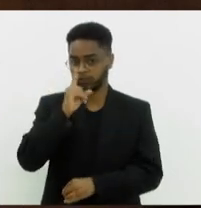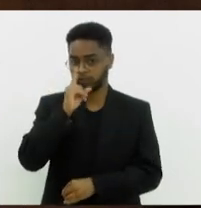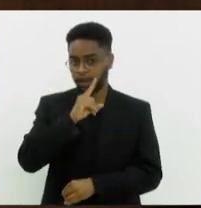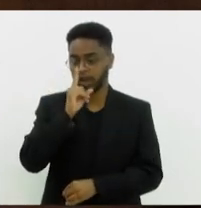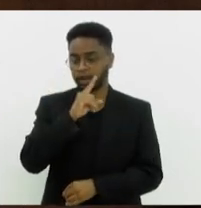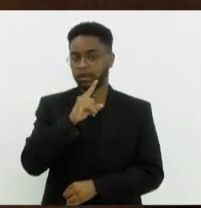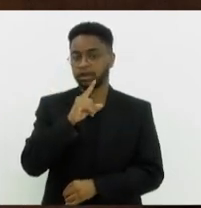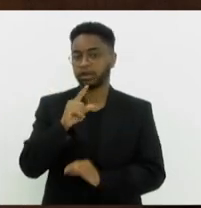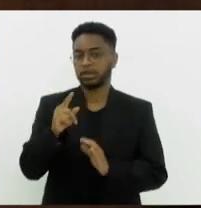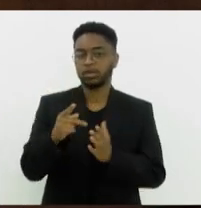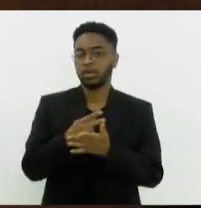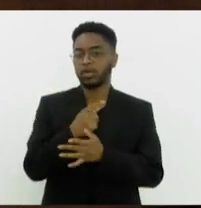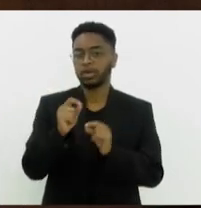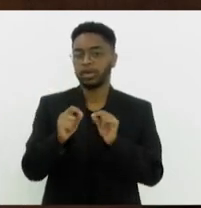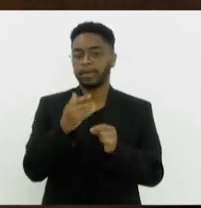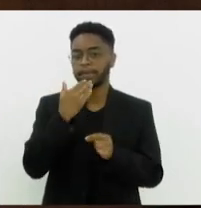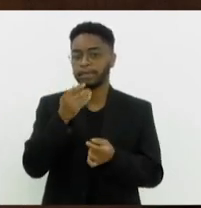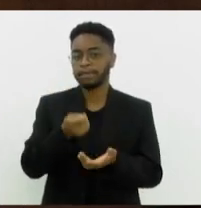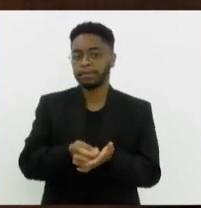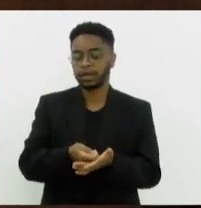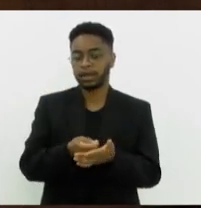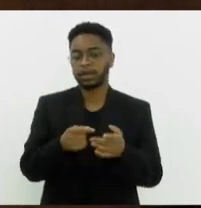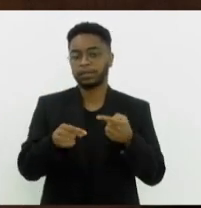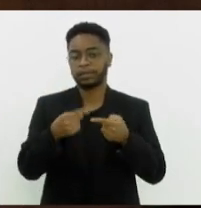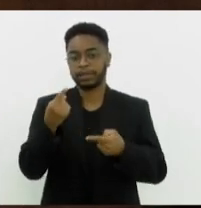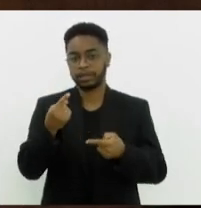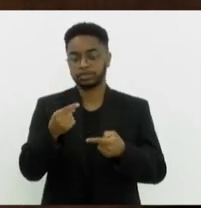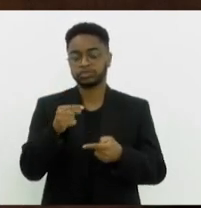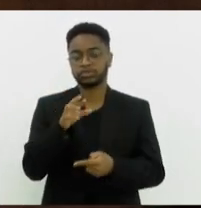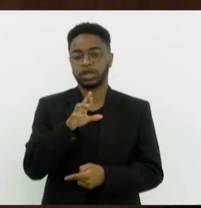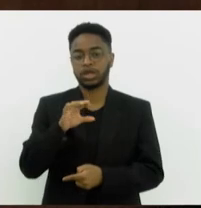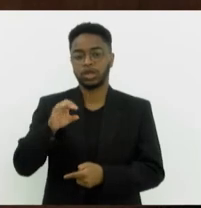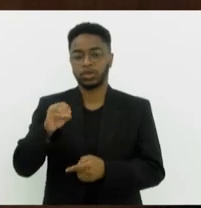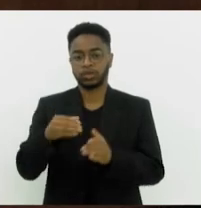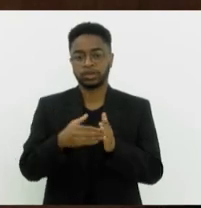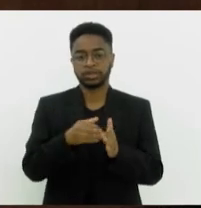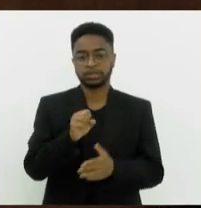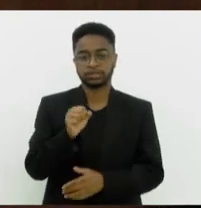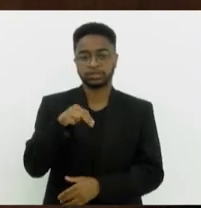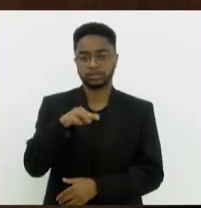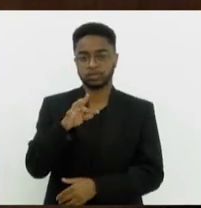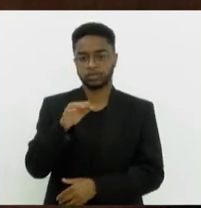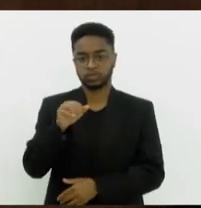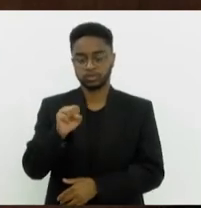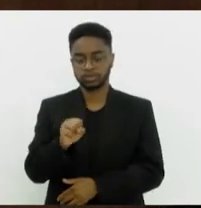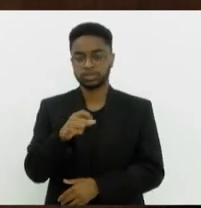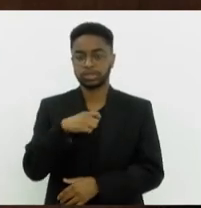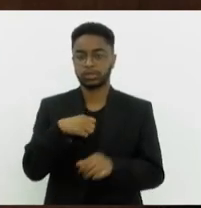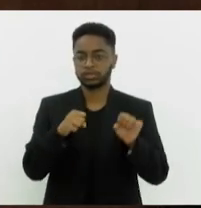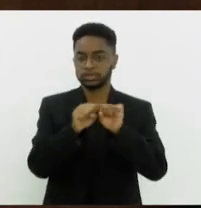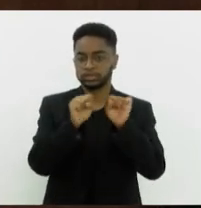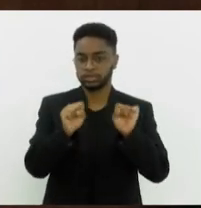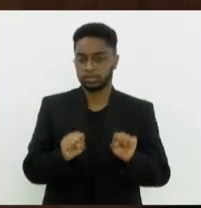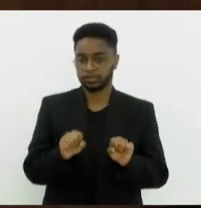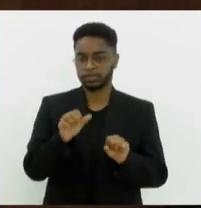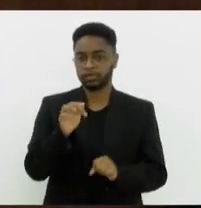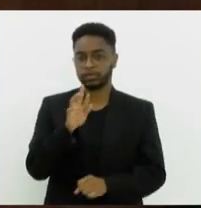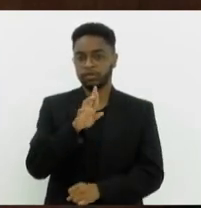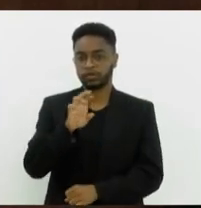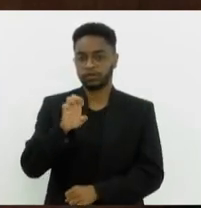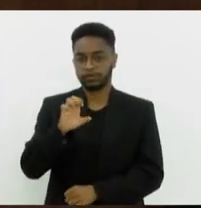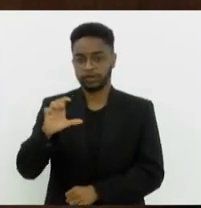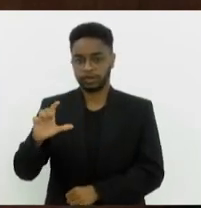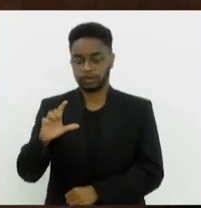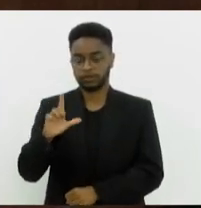cobrança dos pedágios na Rio Santos, através de um sistema chamado Free Flow. E não só o